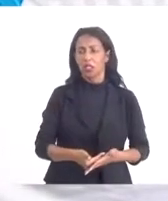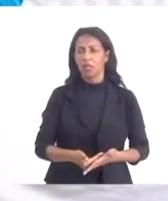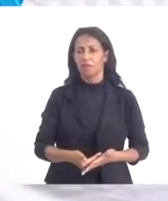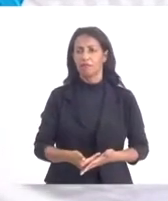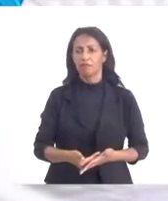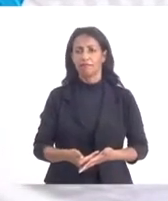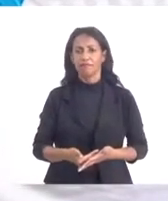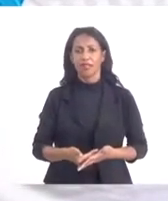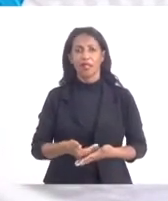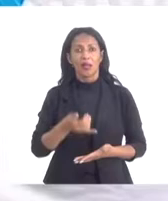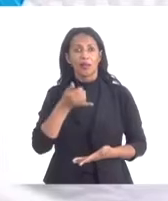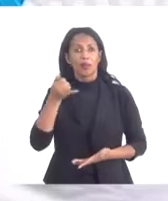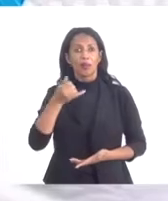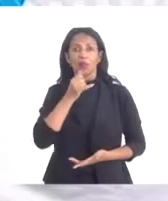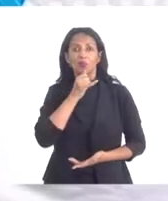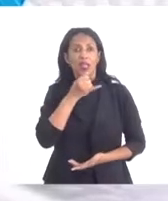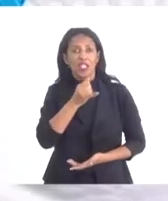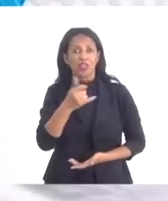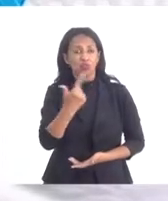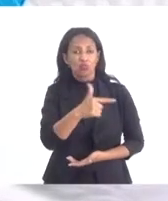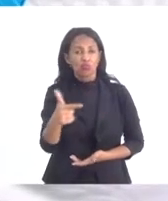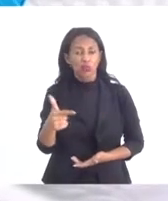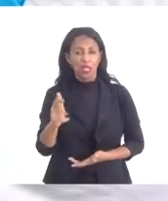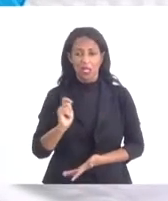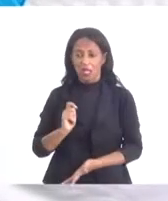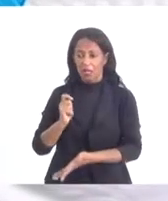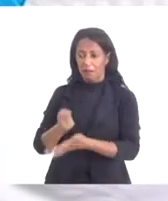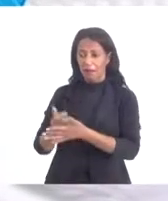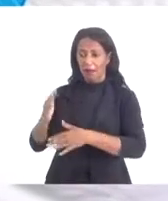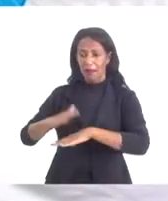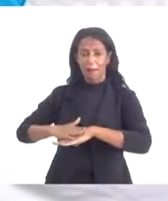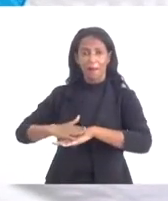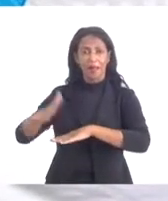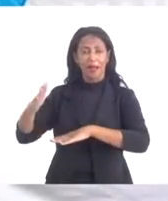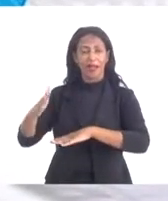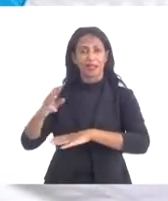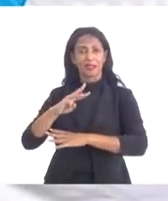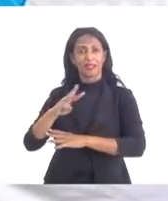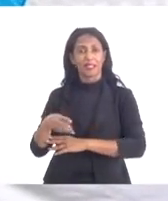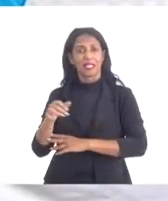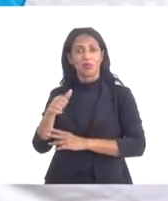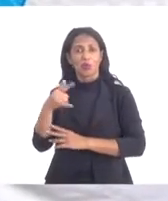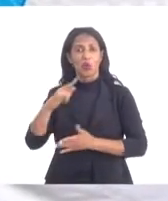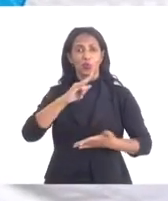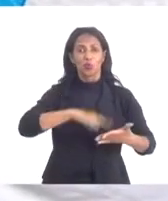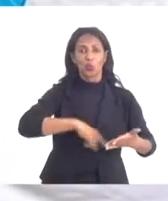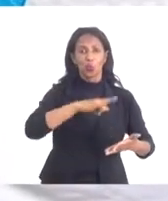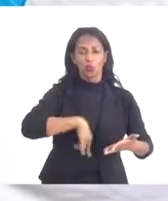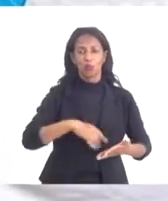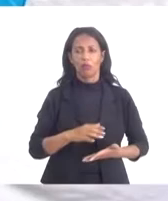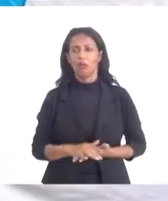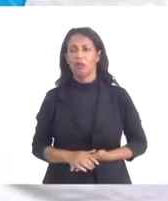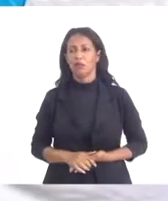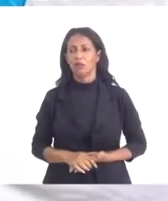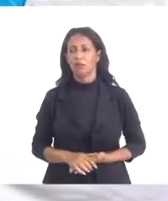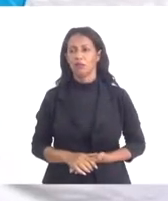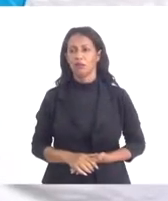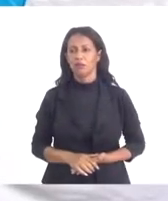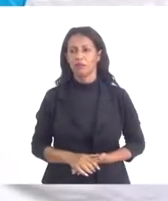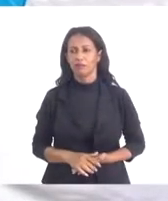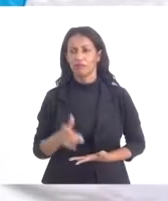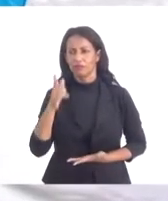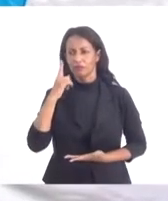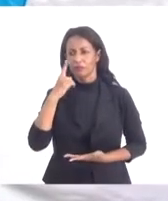na voltagem certa. E ele paga mais de 3 milhões de reais de conta mensal. Vimos também o